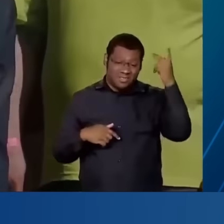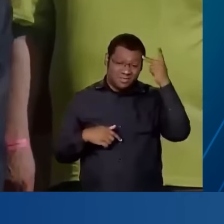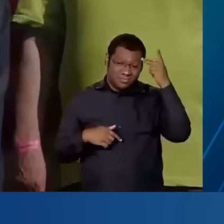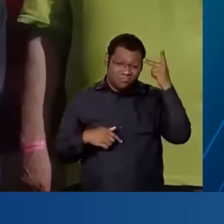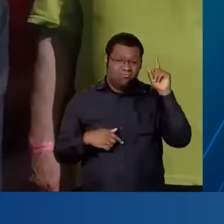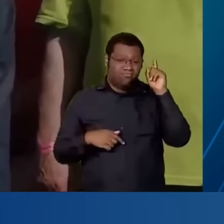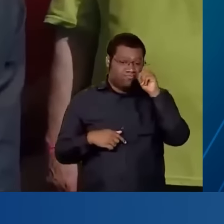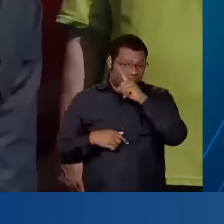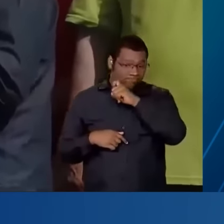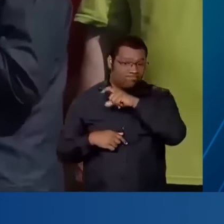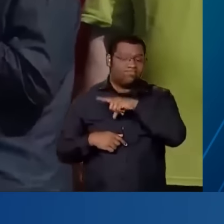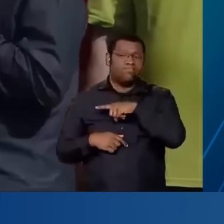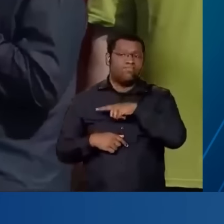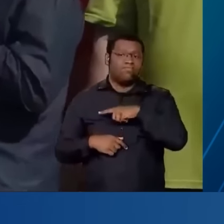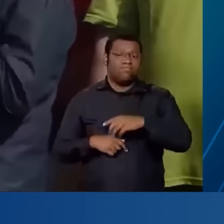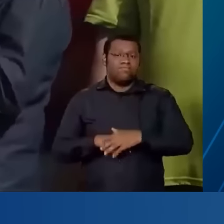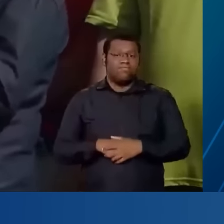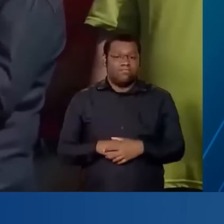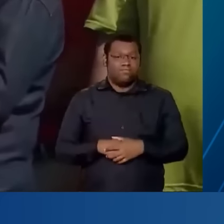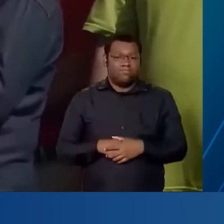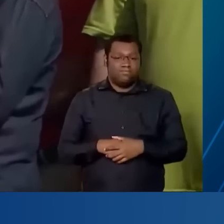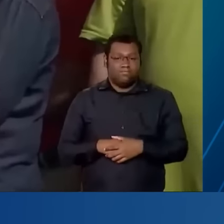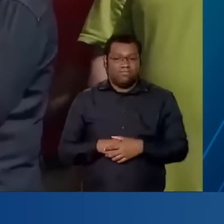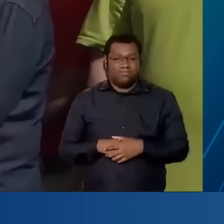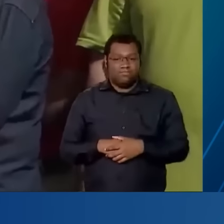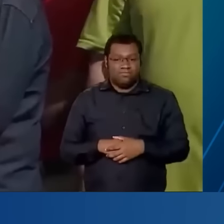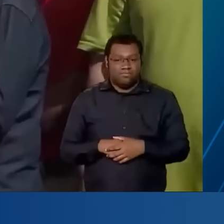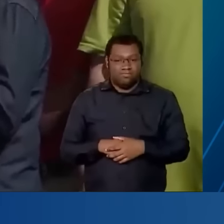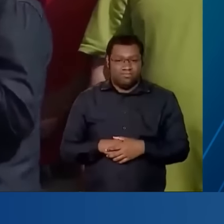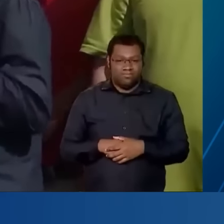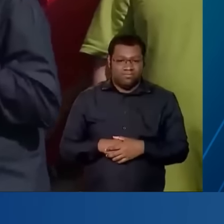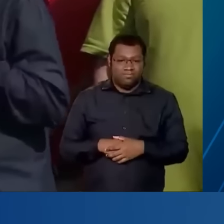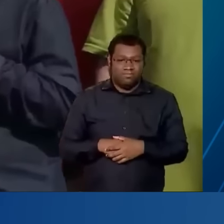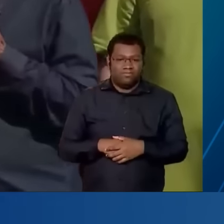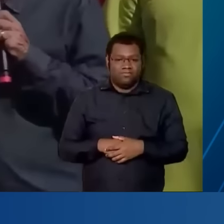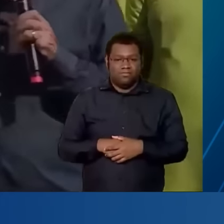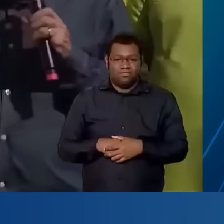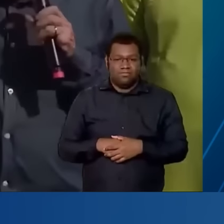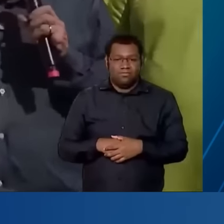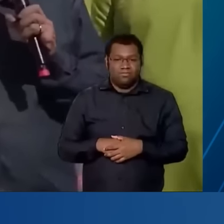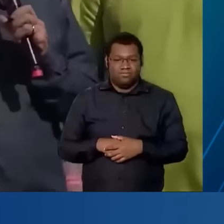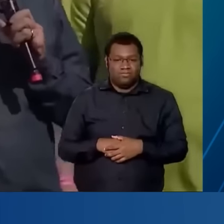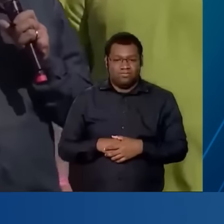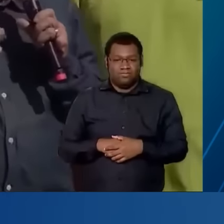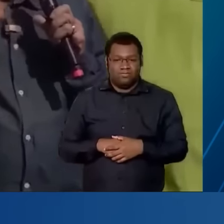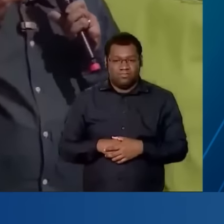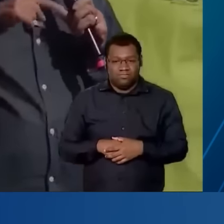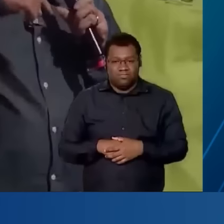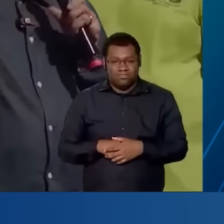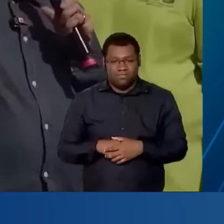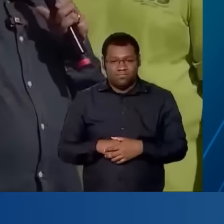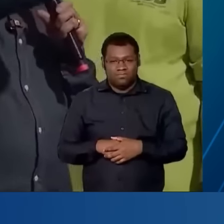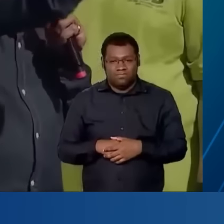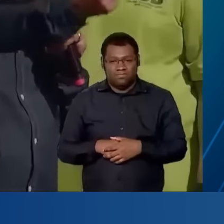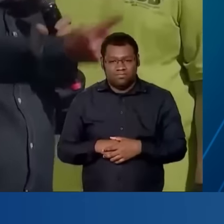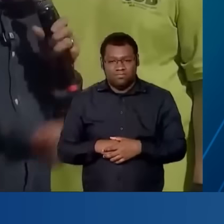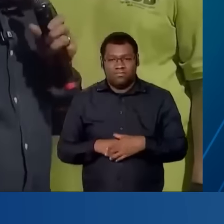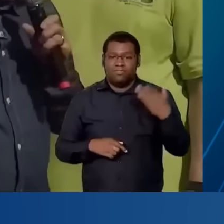Ele está disputando com o nosso adversário nacional, ele está disputando contra o nosso